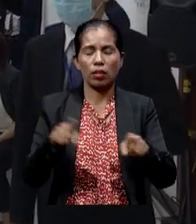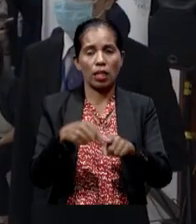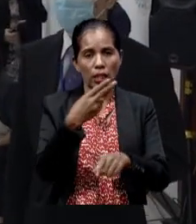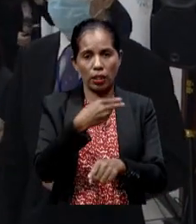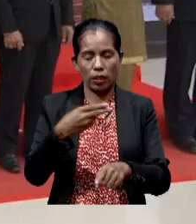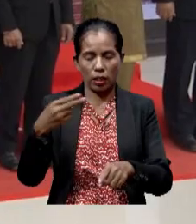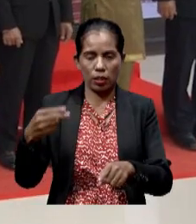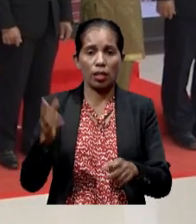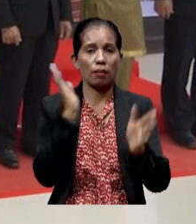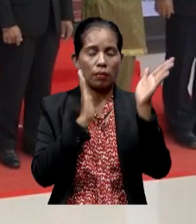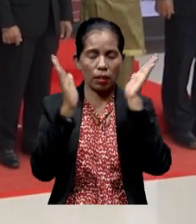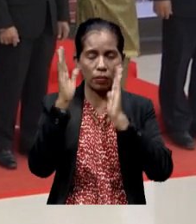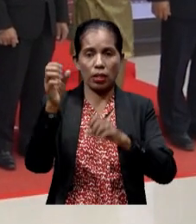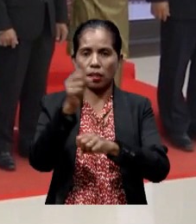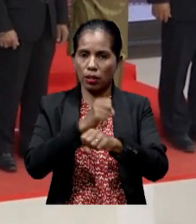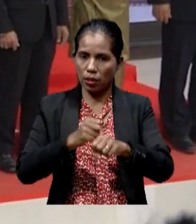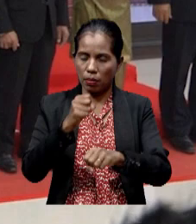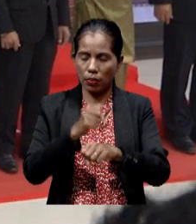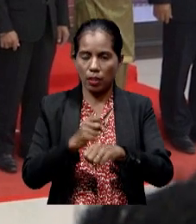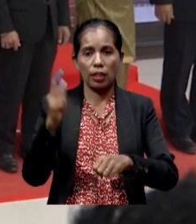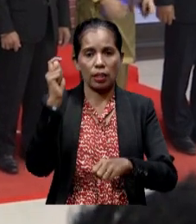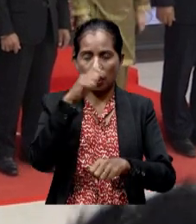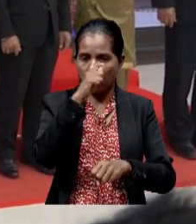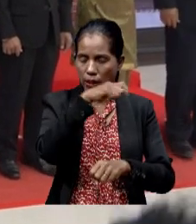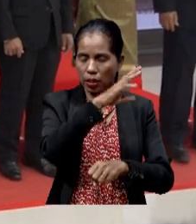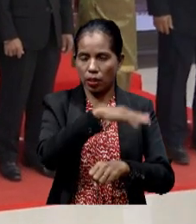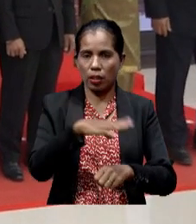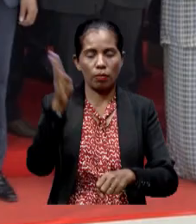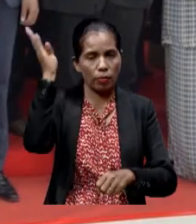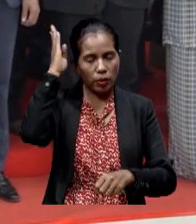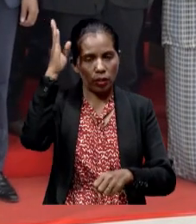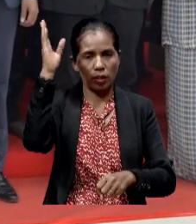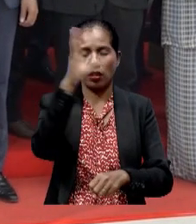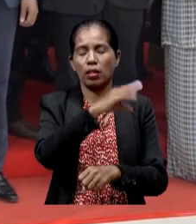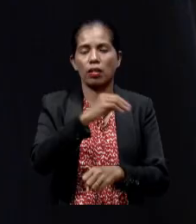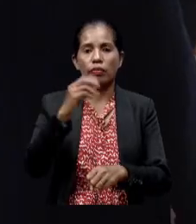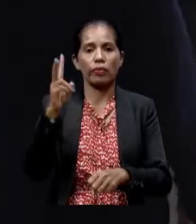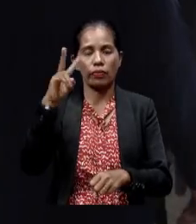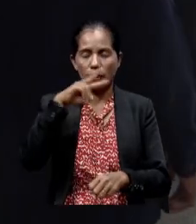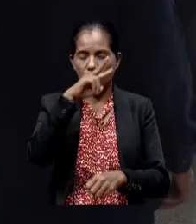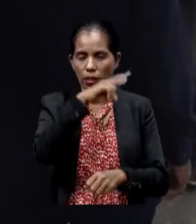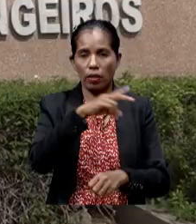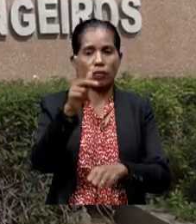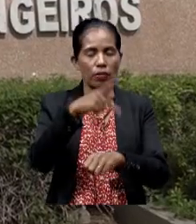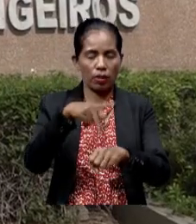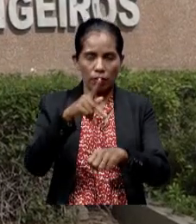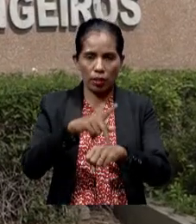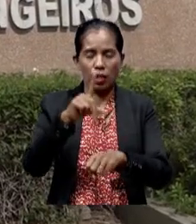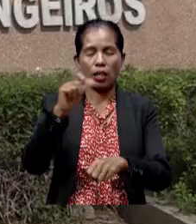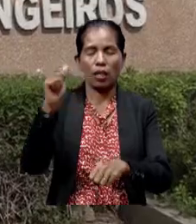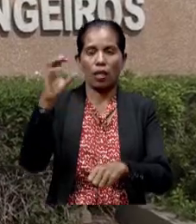Indonésia, Malásia, Singapura, Tailândia, Brunei, Cambódia, Vietnã, Filipinas,